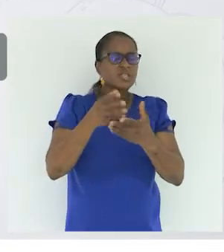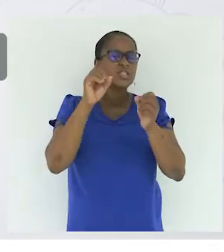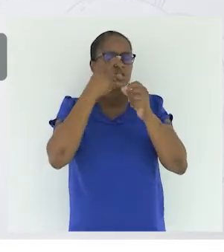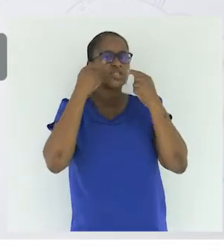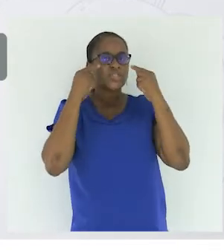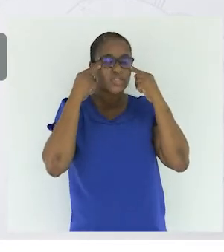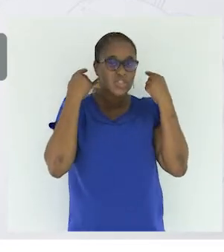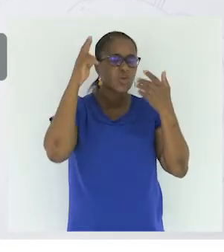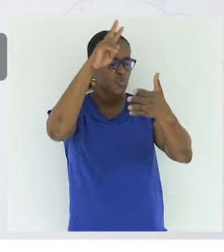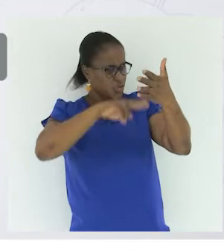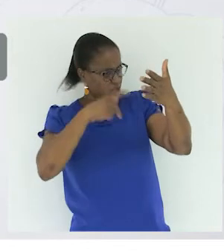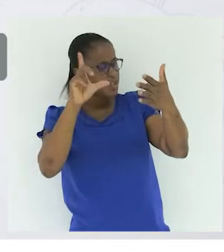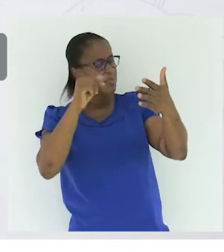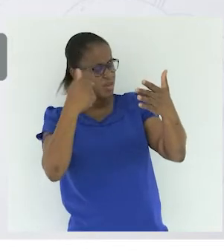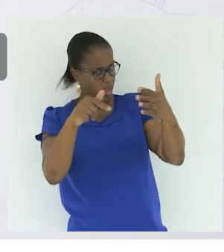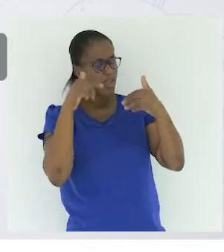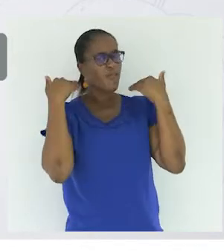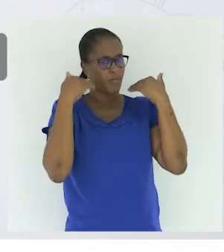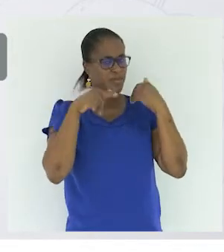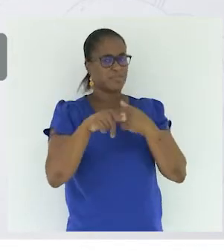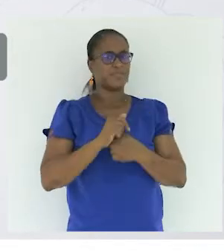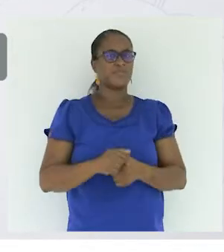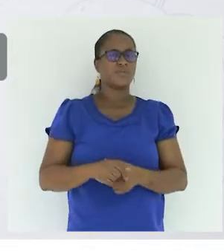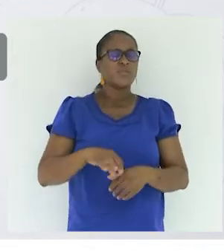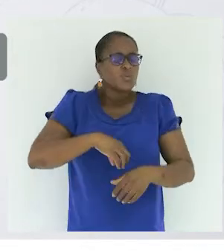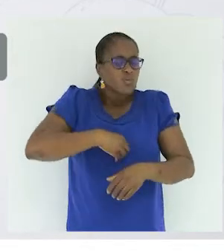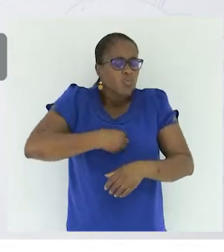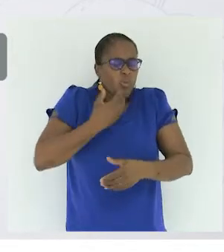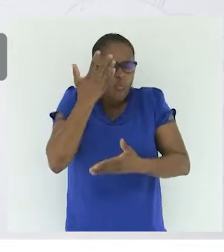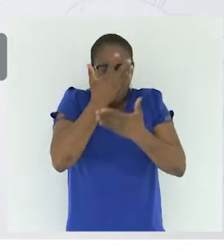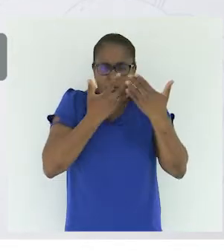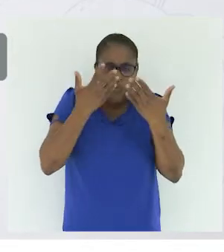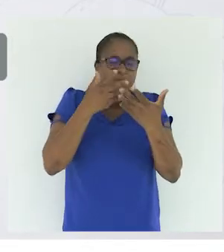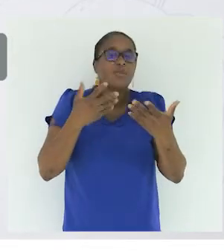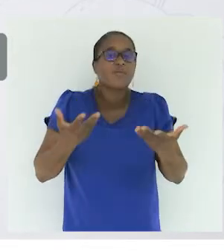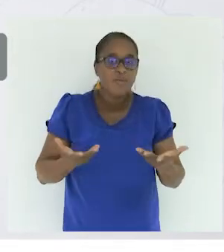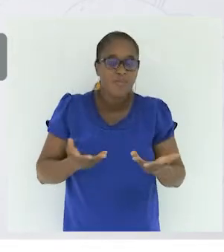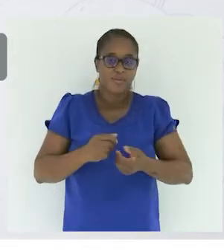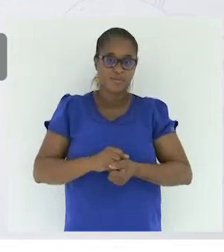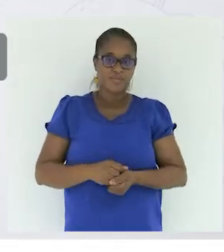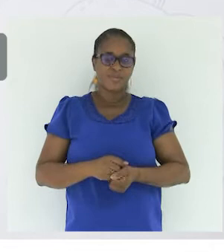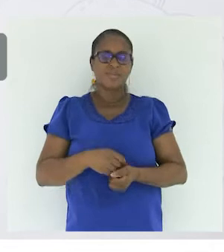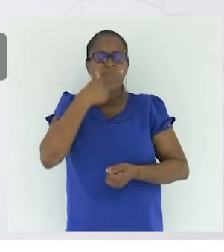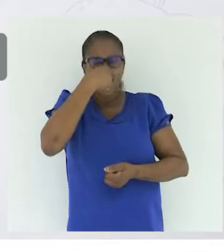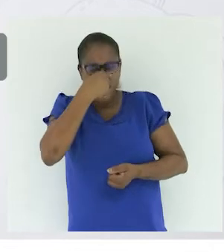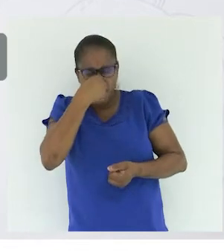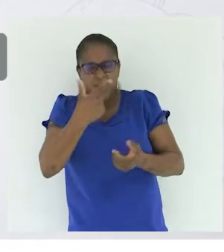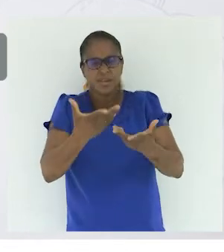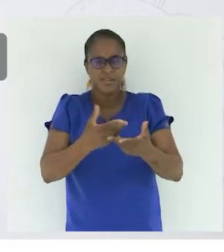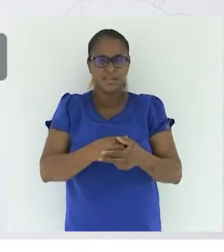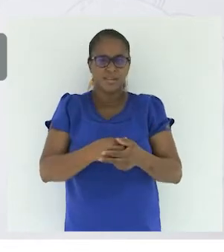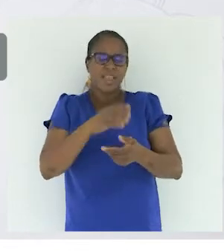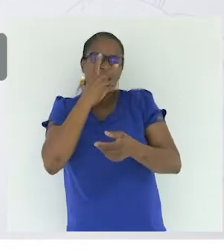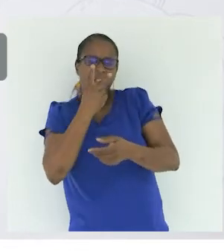também nós temos esta informação. Os sintomas se confundem com os da gripe,